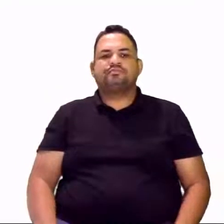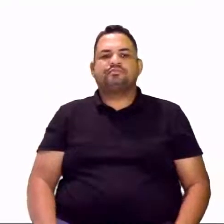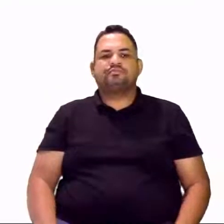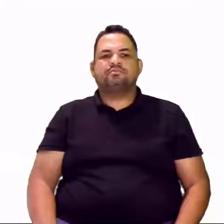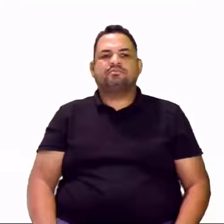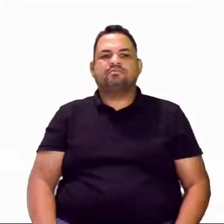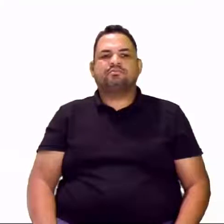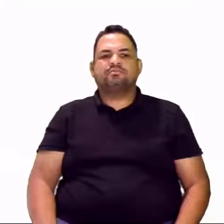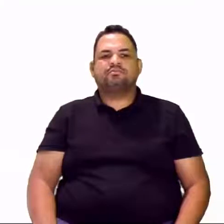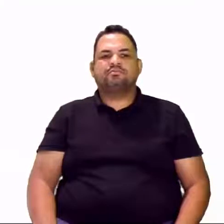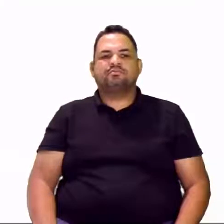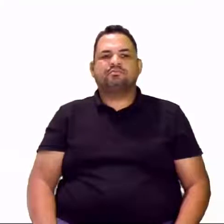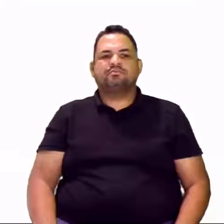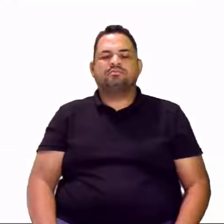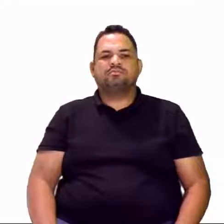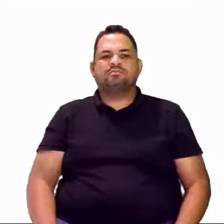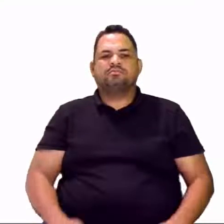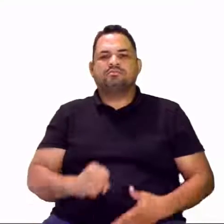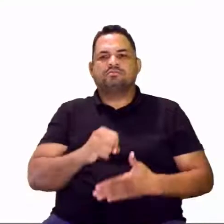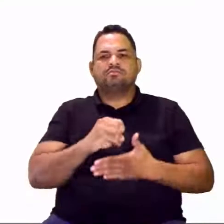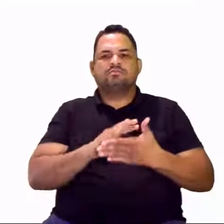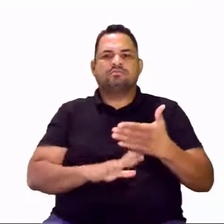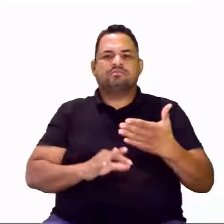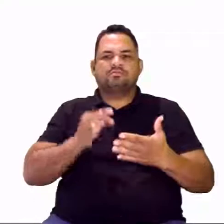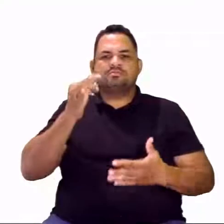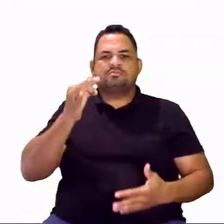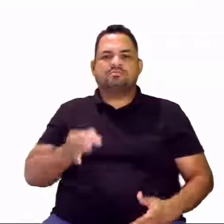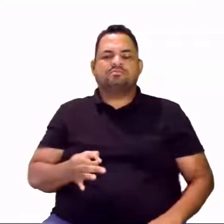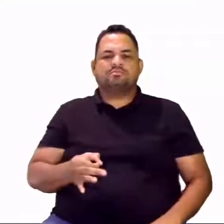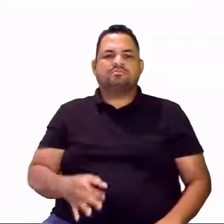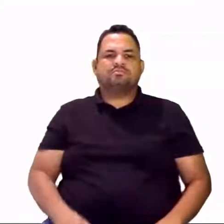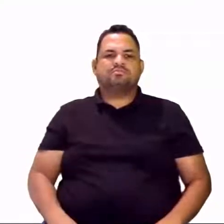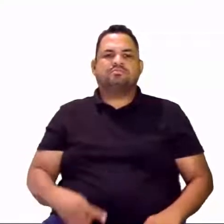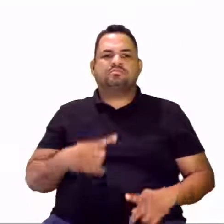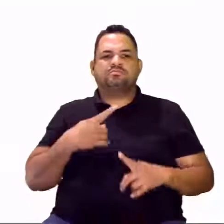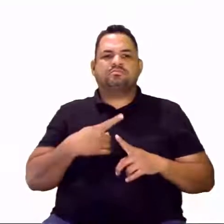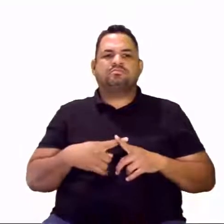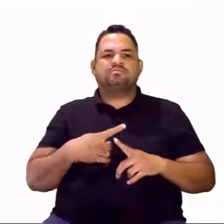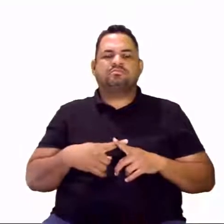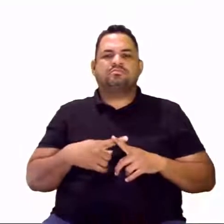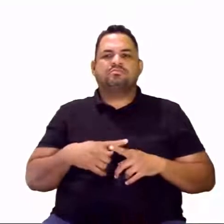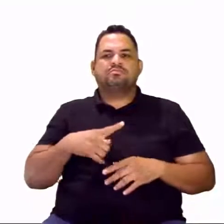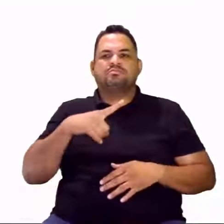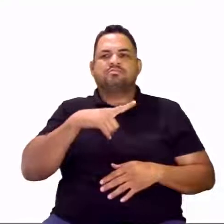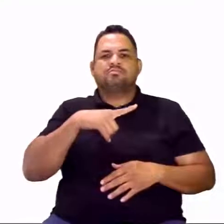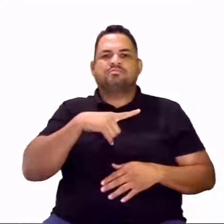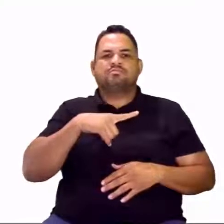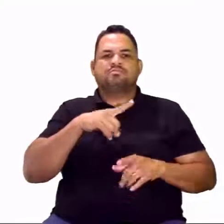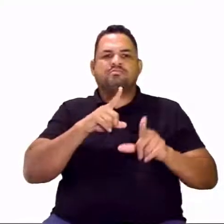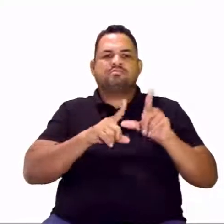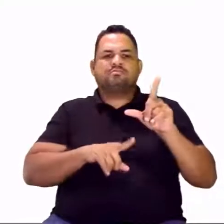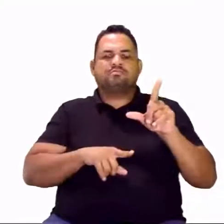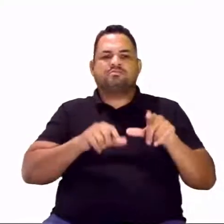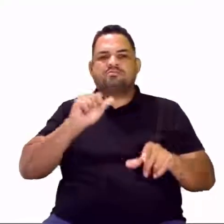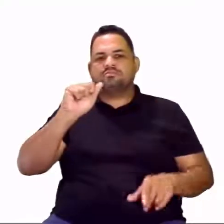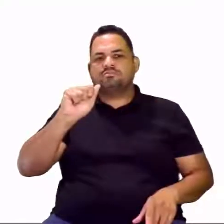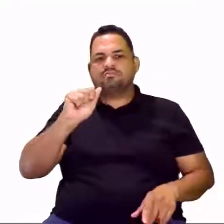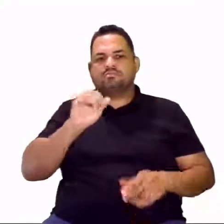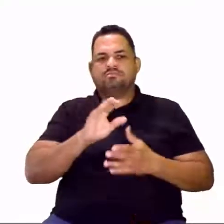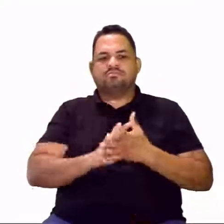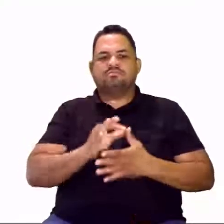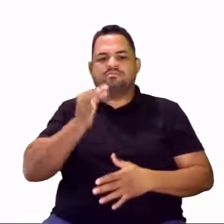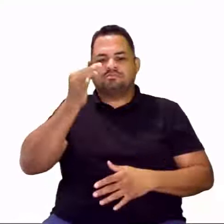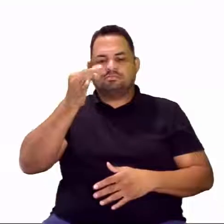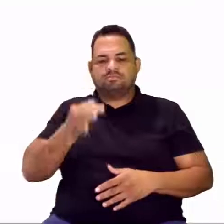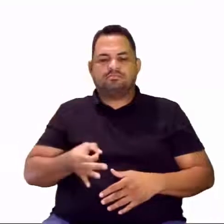olha só a alternativa correta. Por que que nós temos aqui a letra A